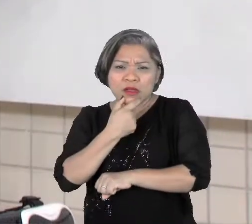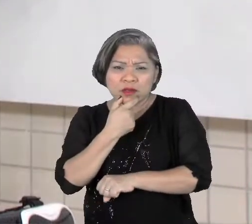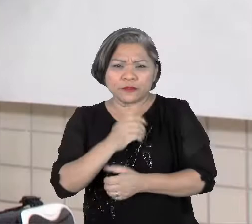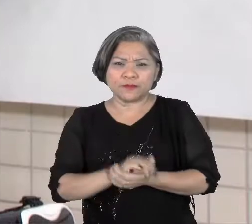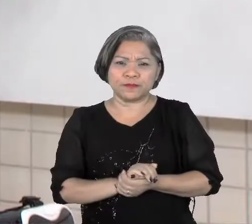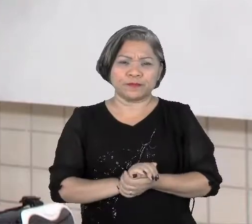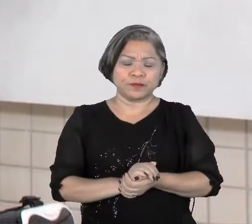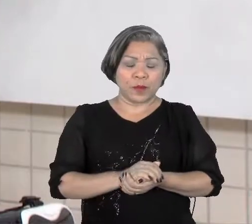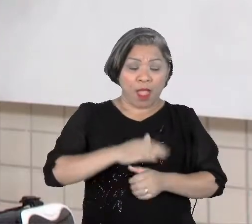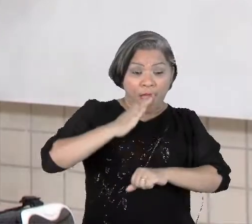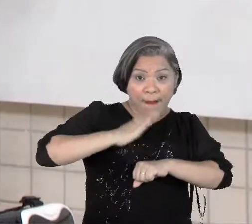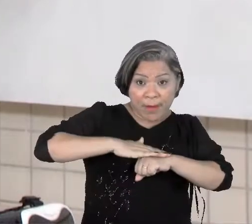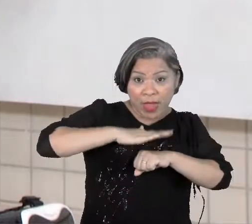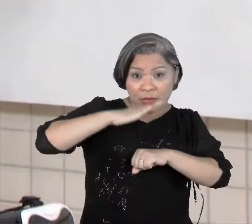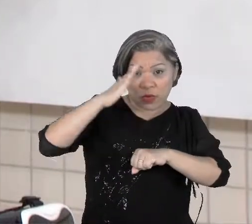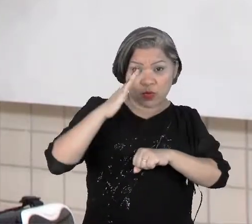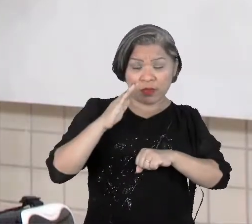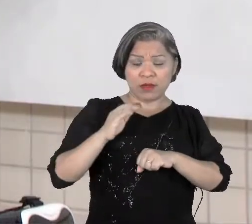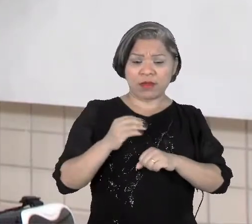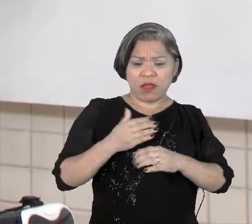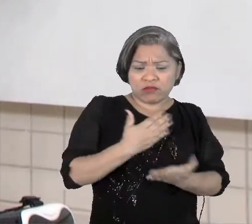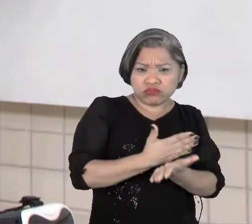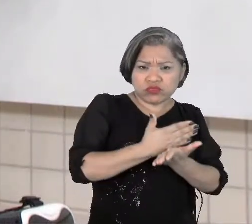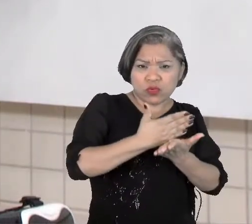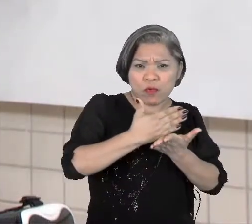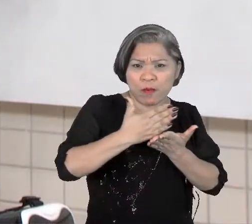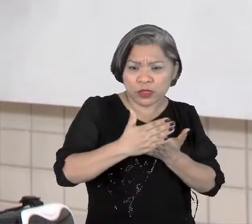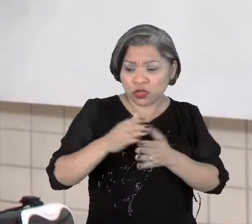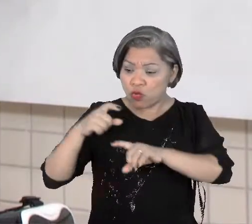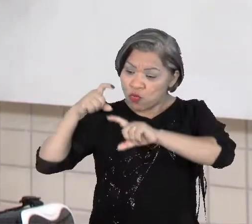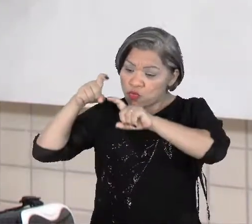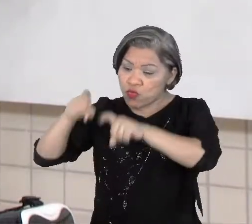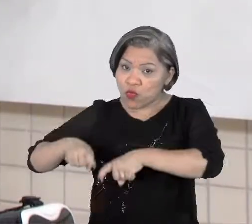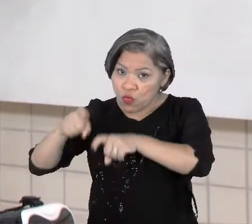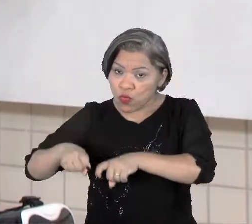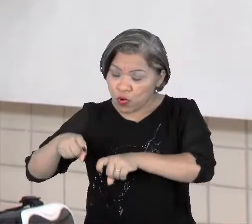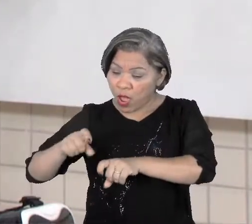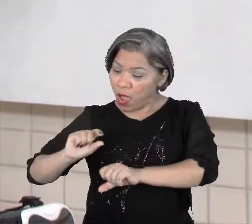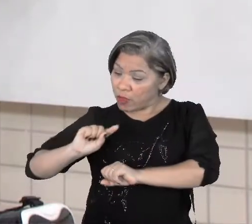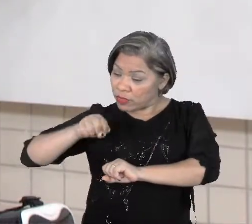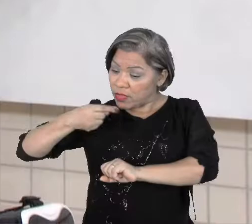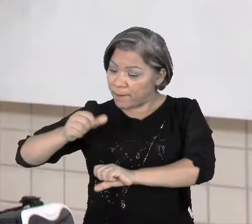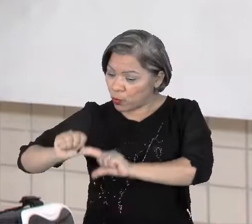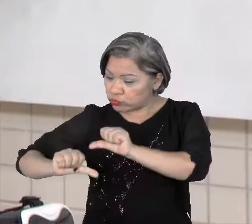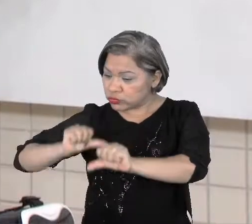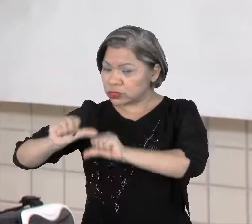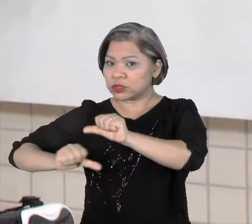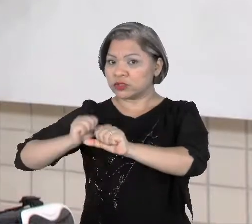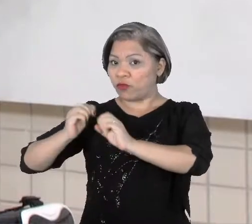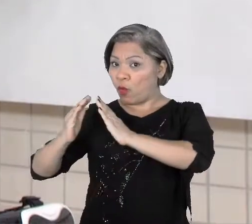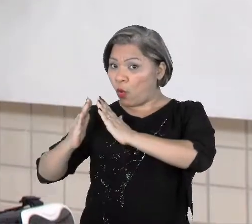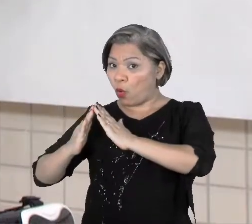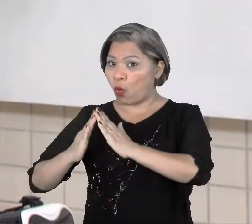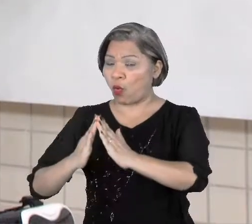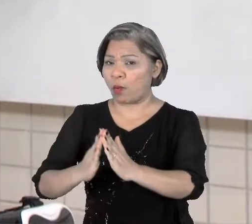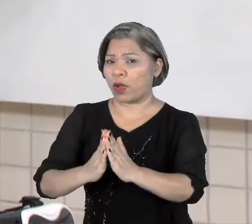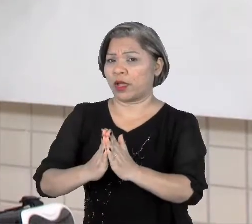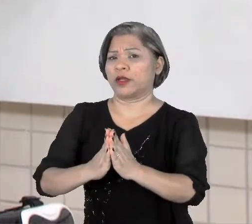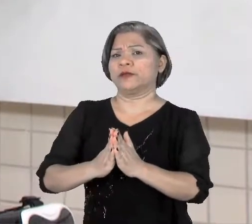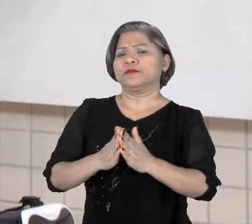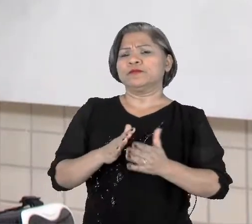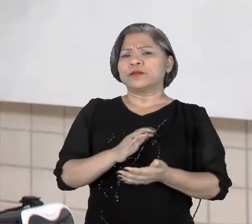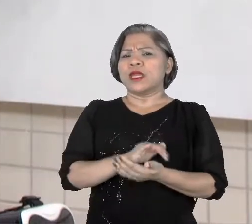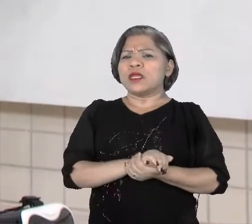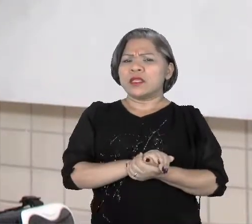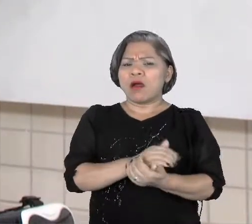mão de obra oriunda da área rural que foi morar na zona urbana. O principal combustível da primeira revolução industrial era